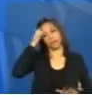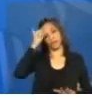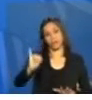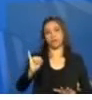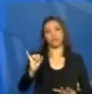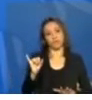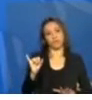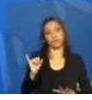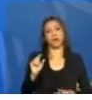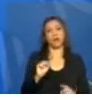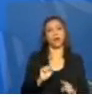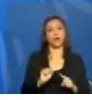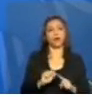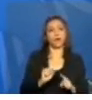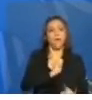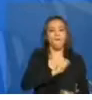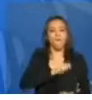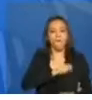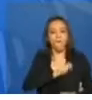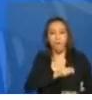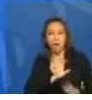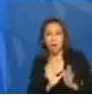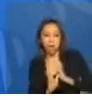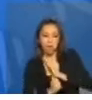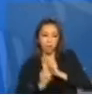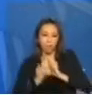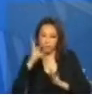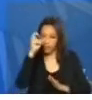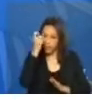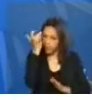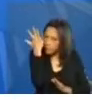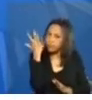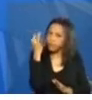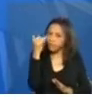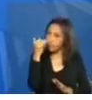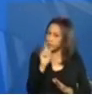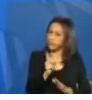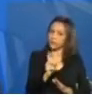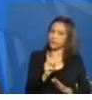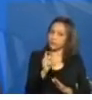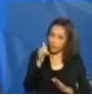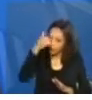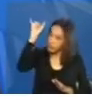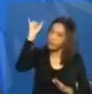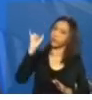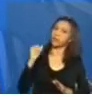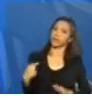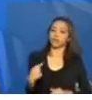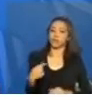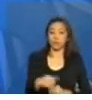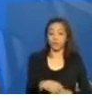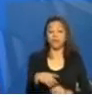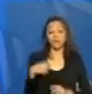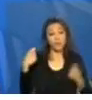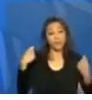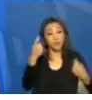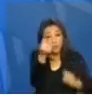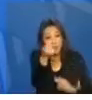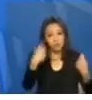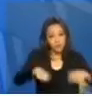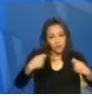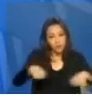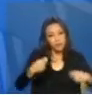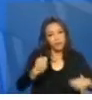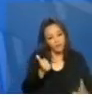também as fraudes e para fazer com que o recurso chegue naqueles que verdadeiramente precisam receber